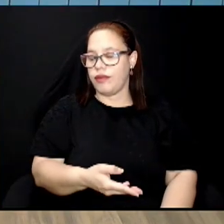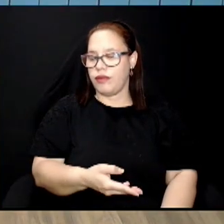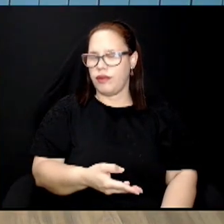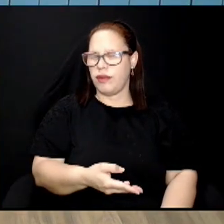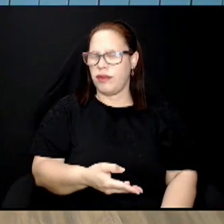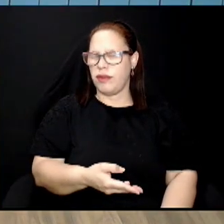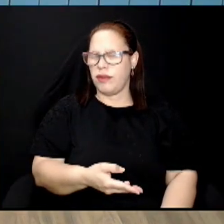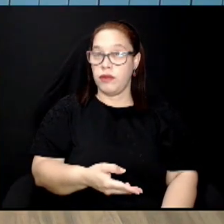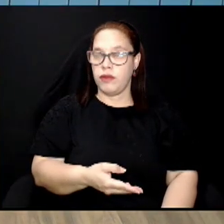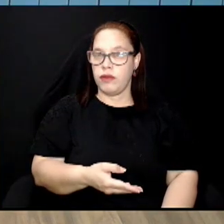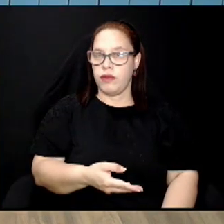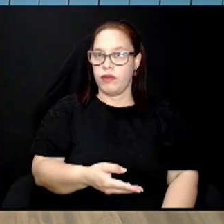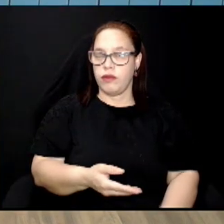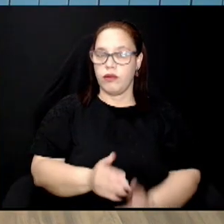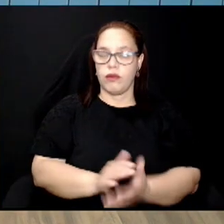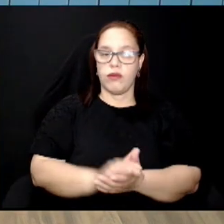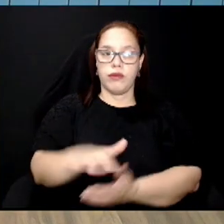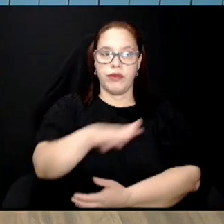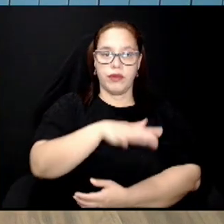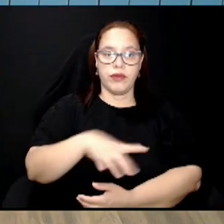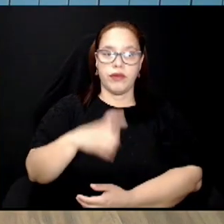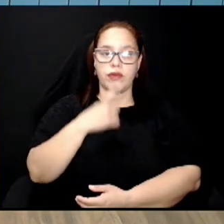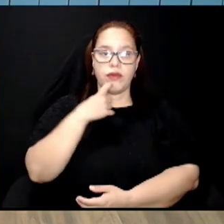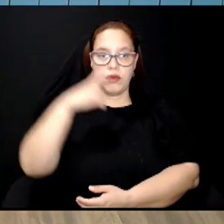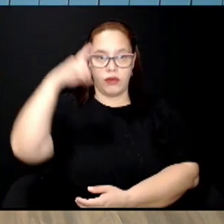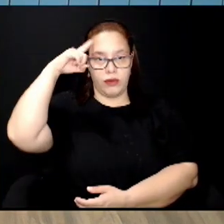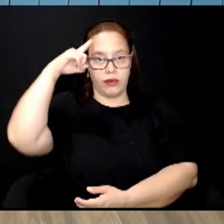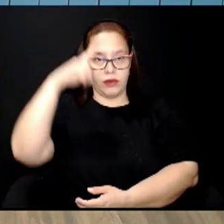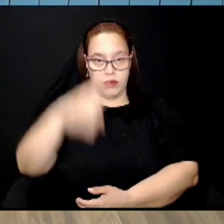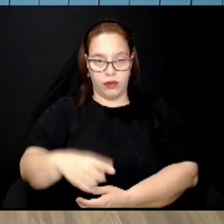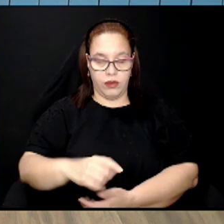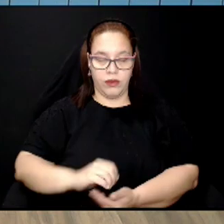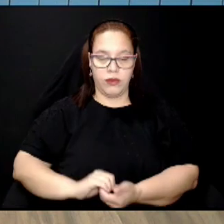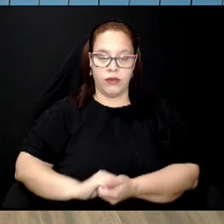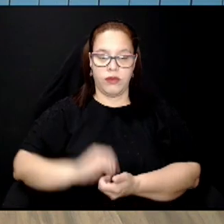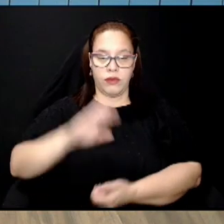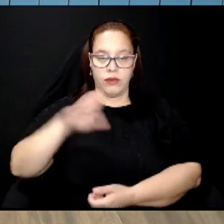nosso DDD. Para você que é de Campinas e região, pode ir direto.